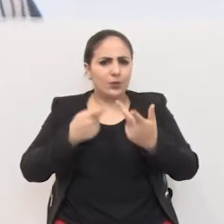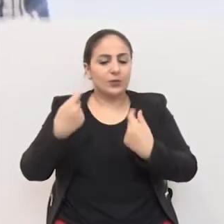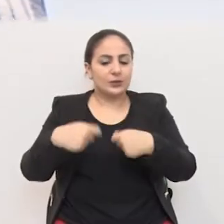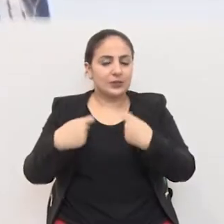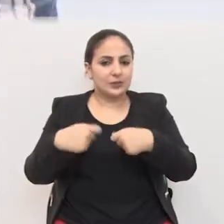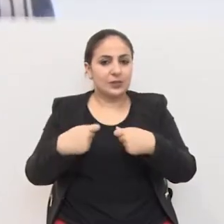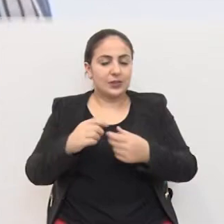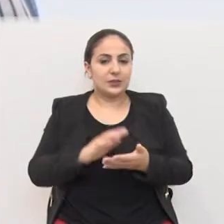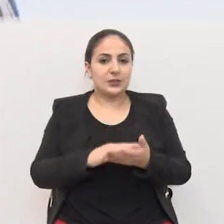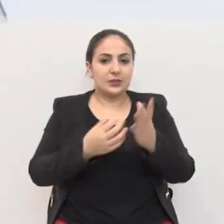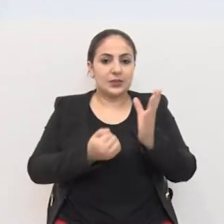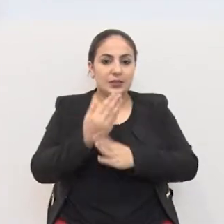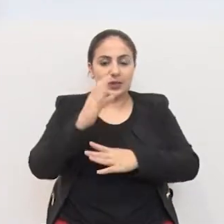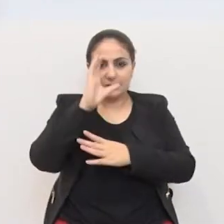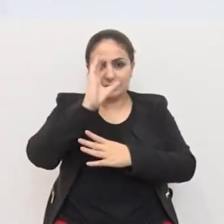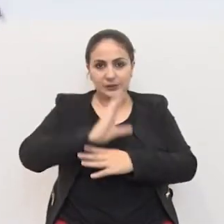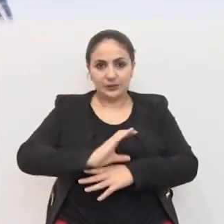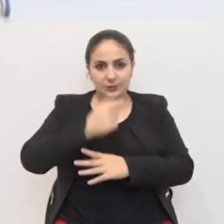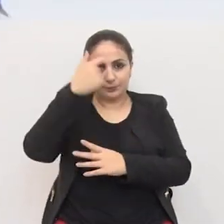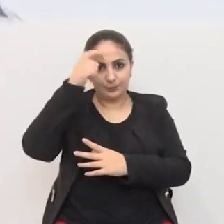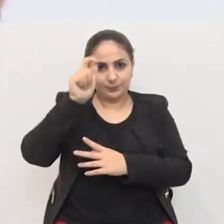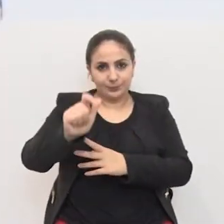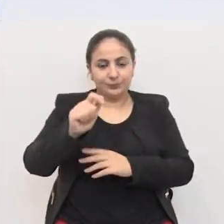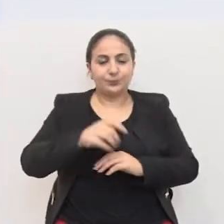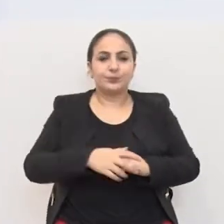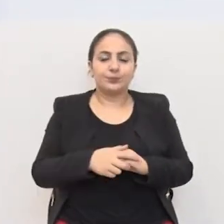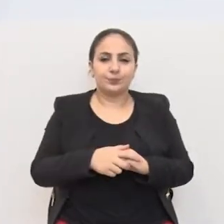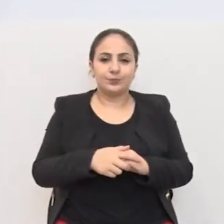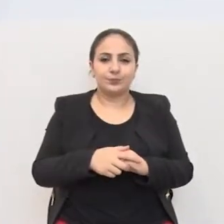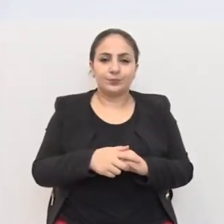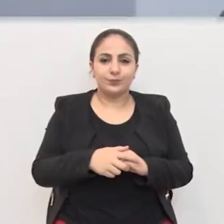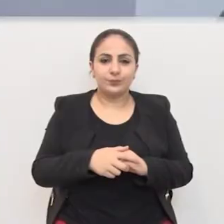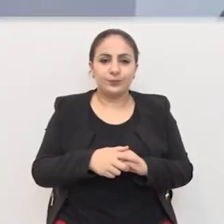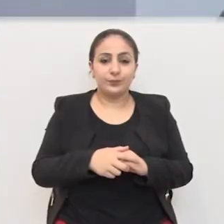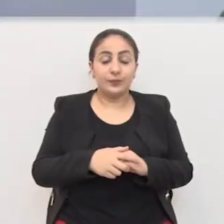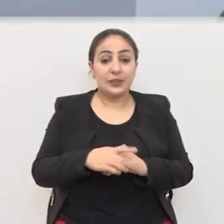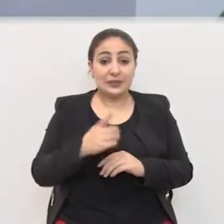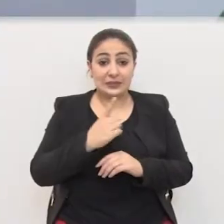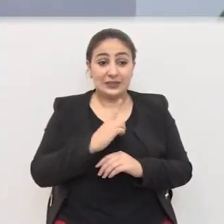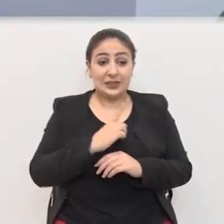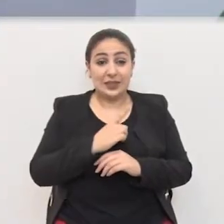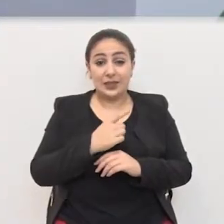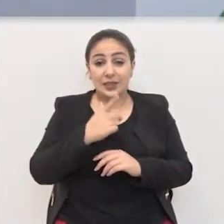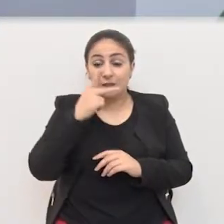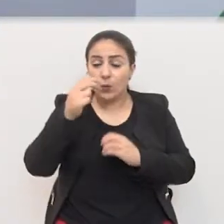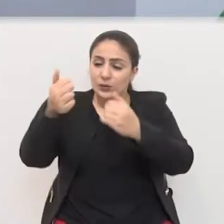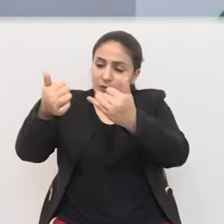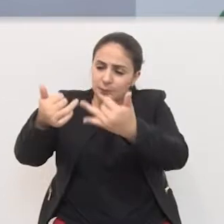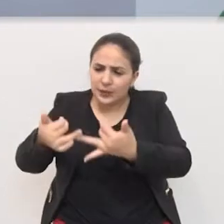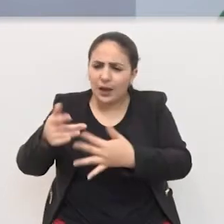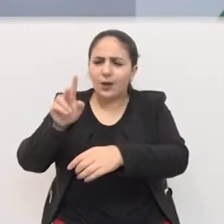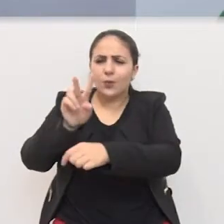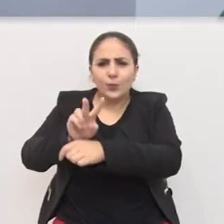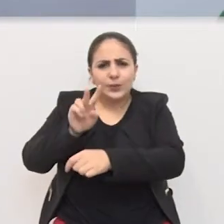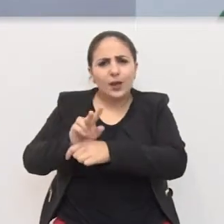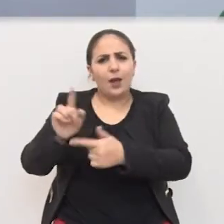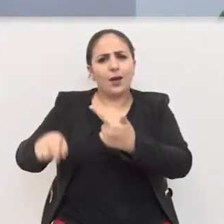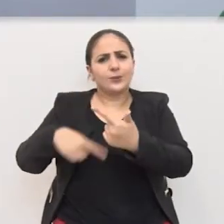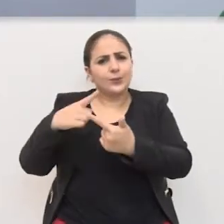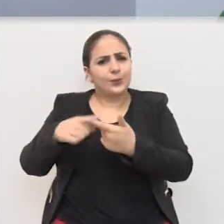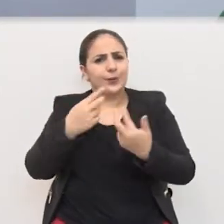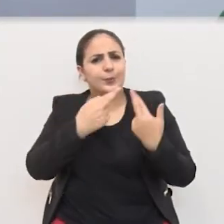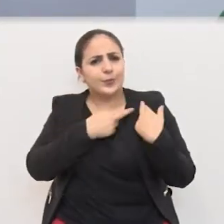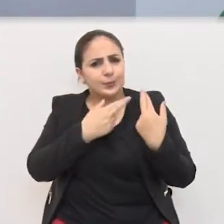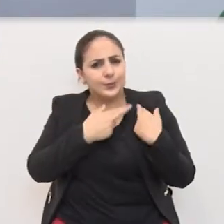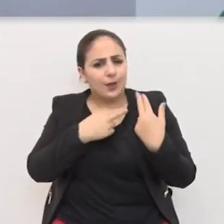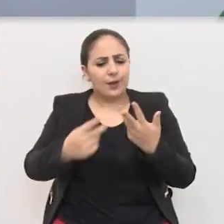e falou da necessidade de se formar cidadãos conscientes. Colocar na cabecinha delas os cuidados,